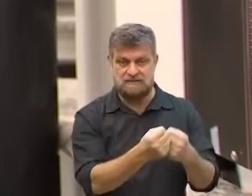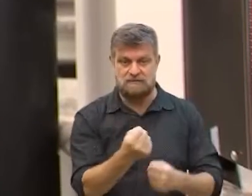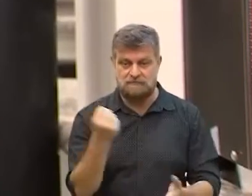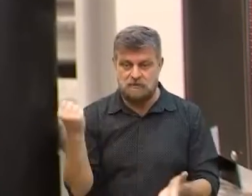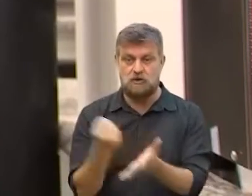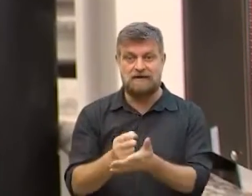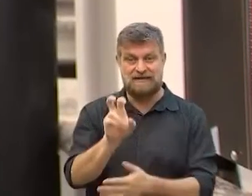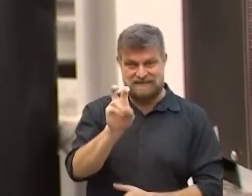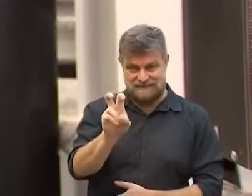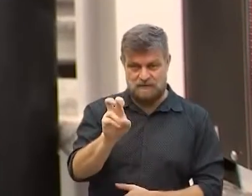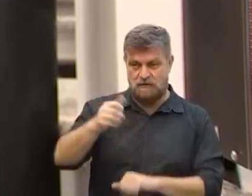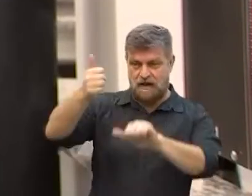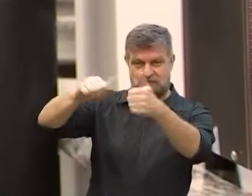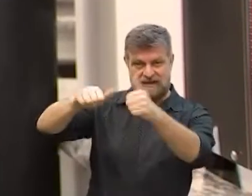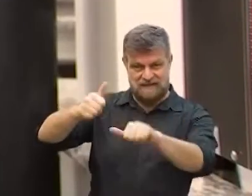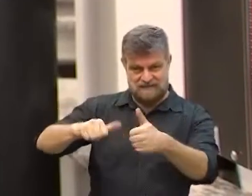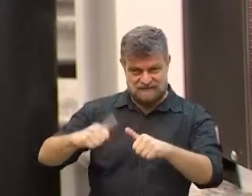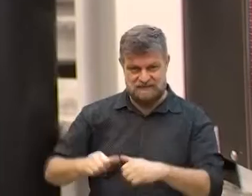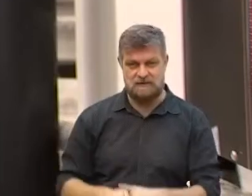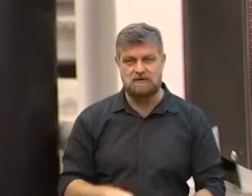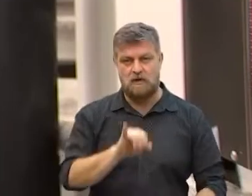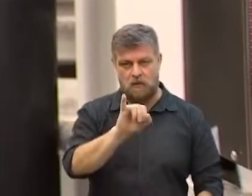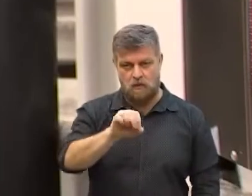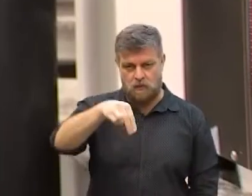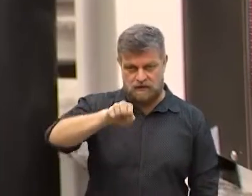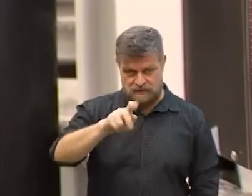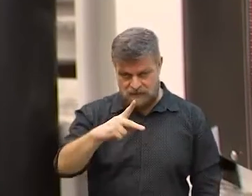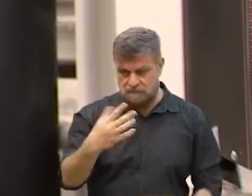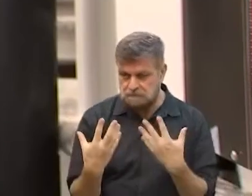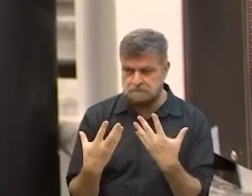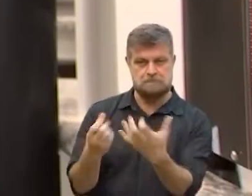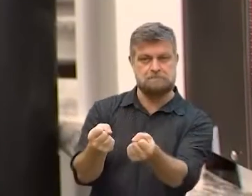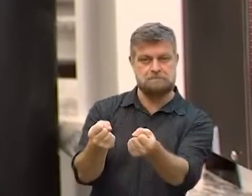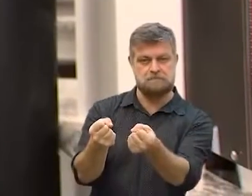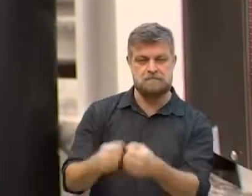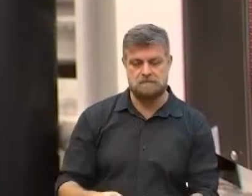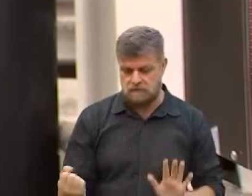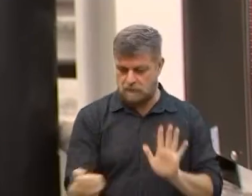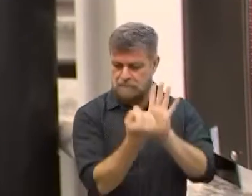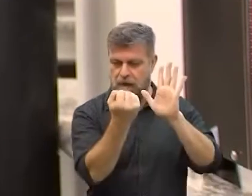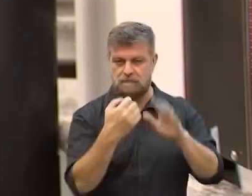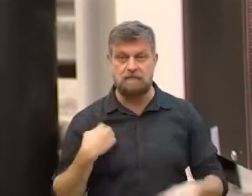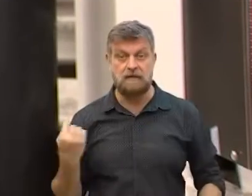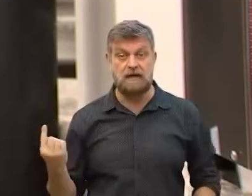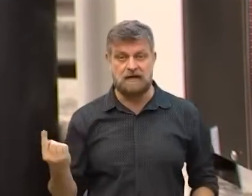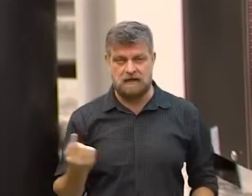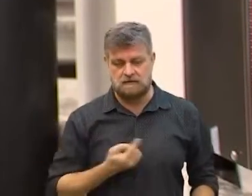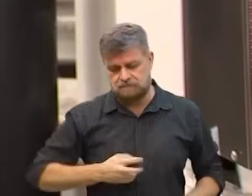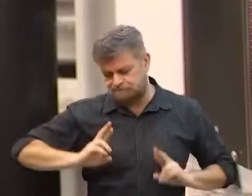5 em todas as avaliações do INEP, etc. E nós